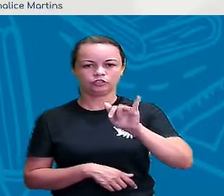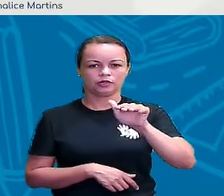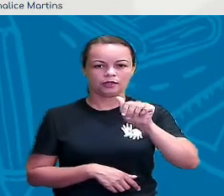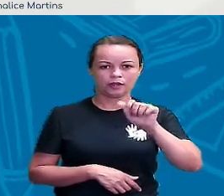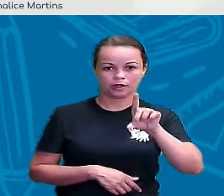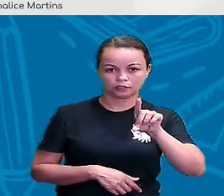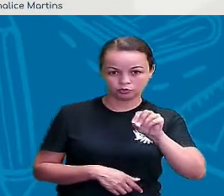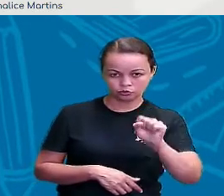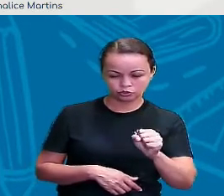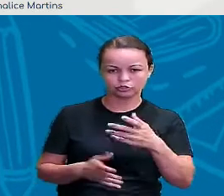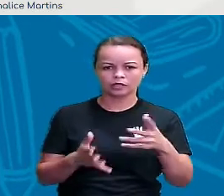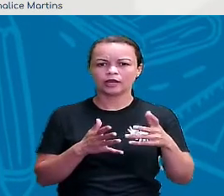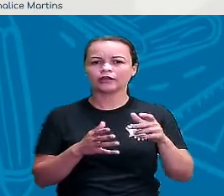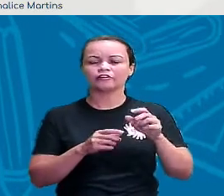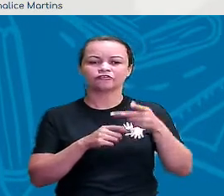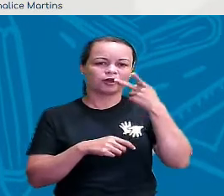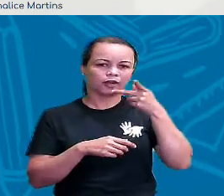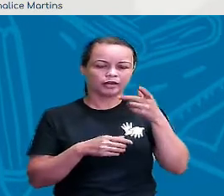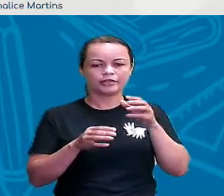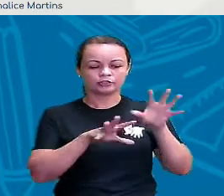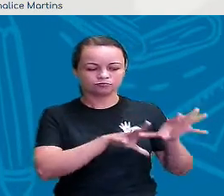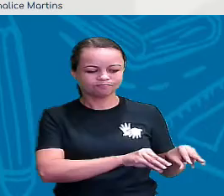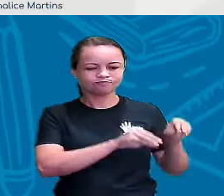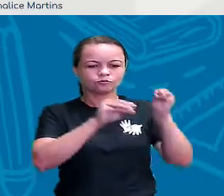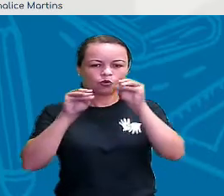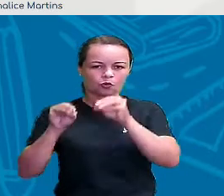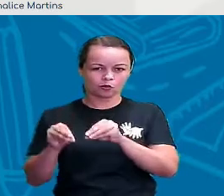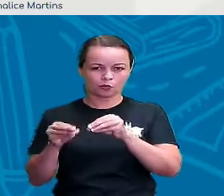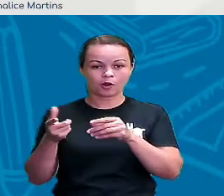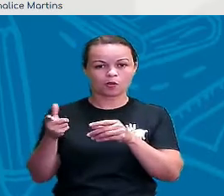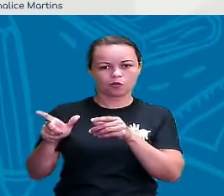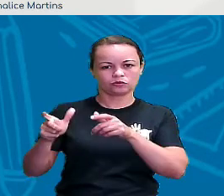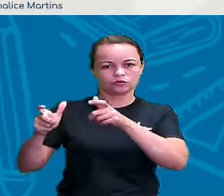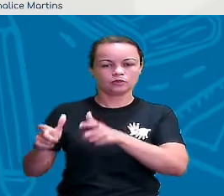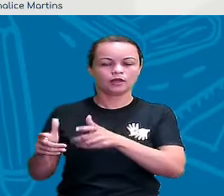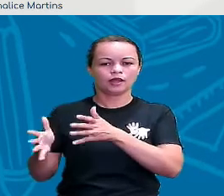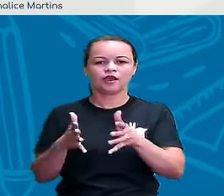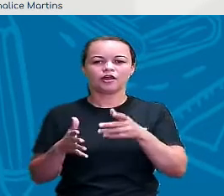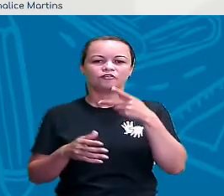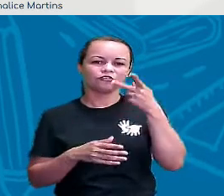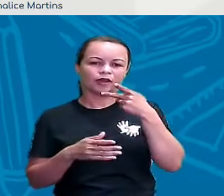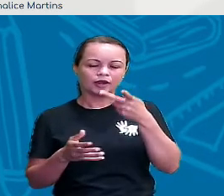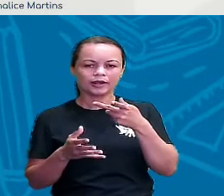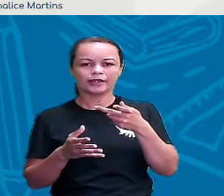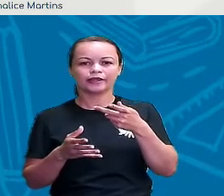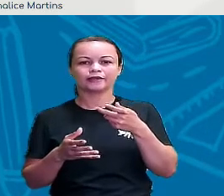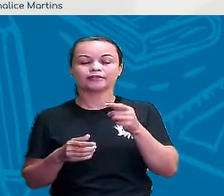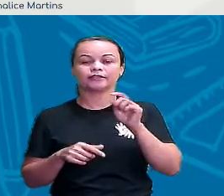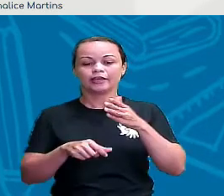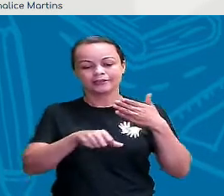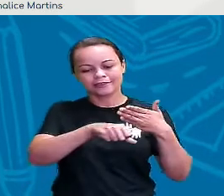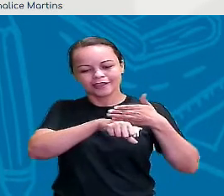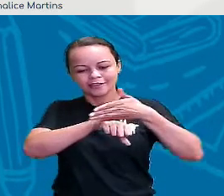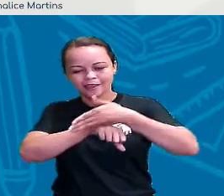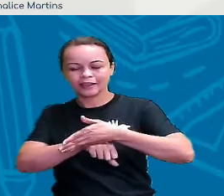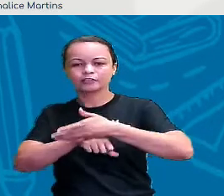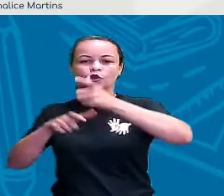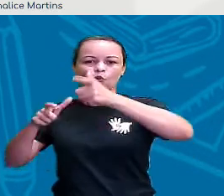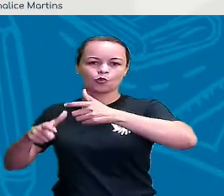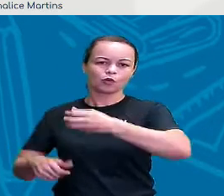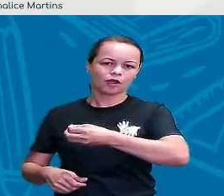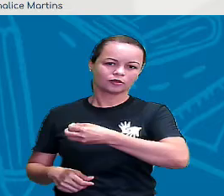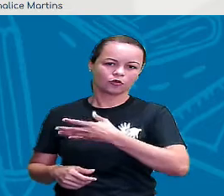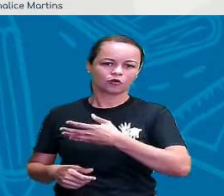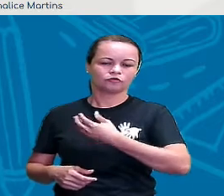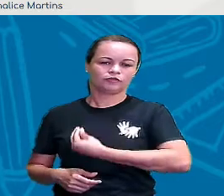quem sai da sua terra de origem para ir para outro lugar. Falei dos imigrantes, que é quem entra no novo lugar onde